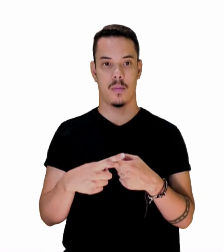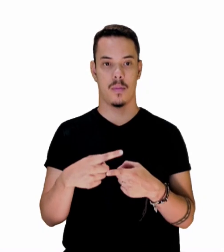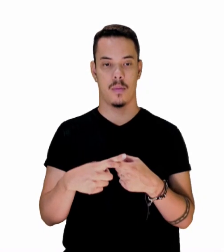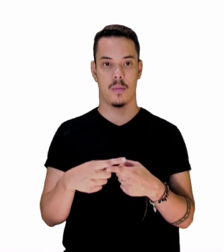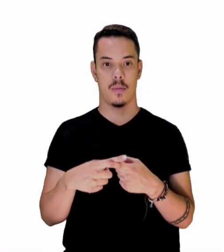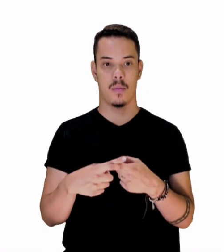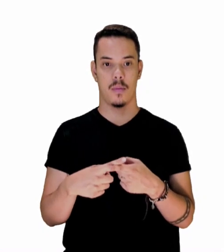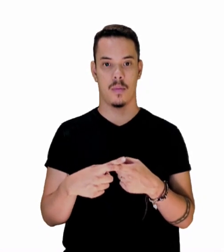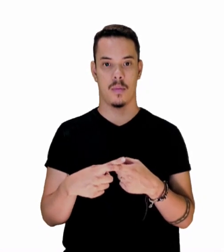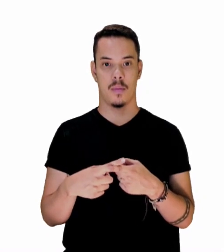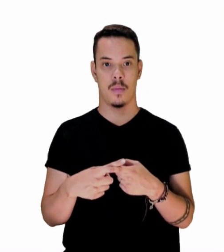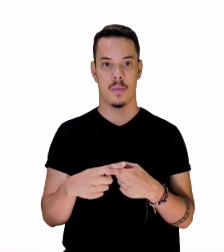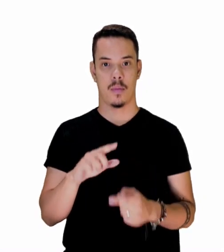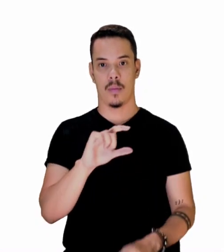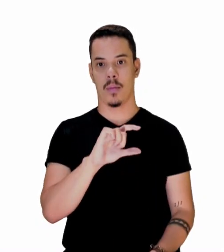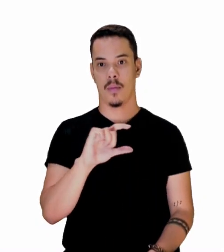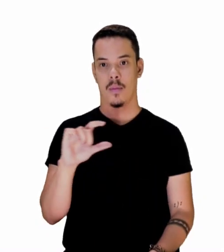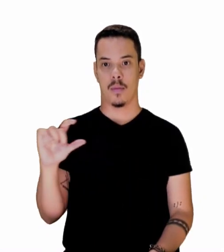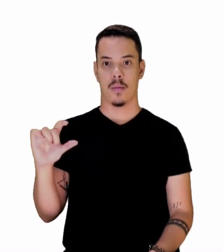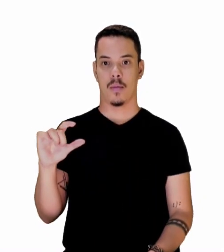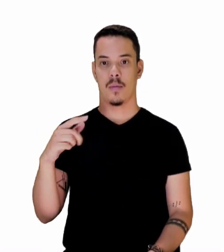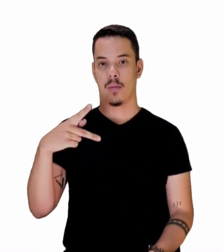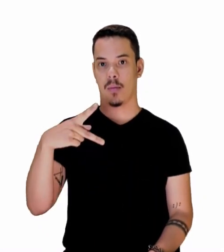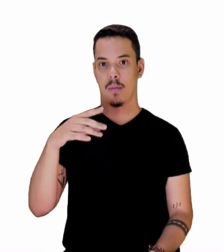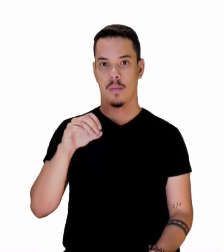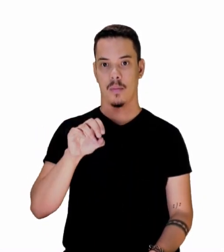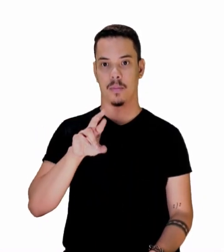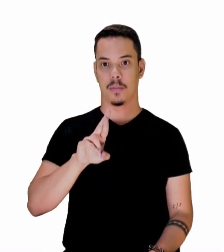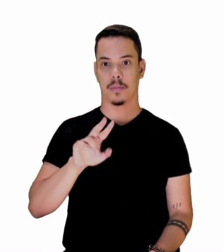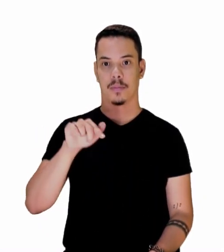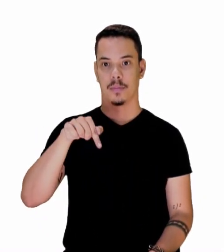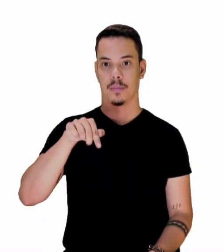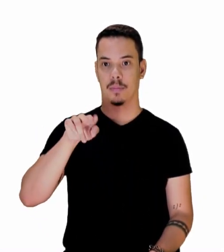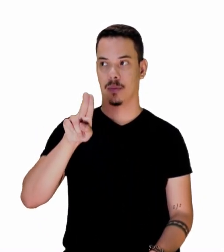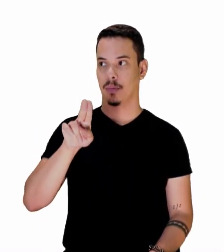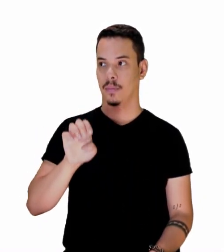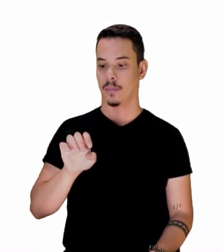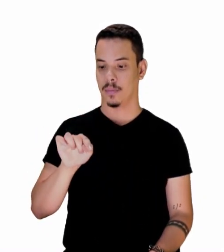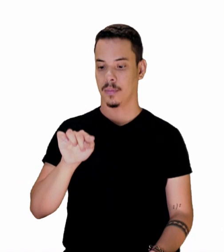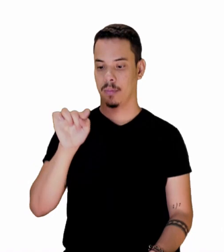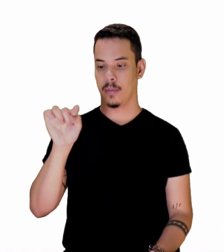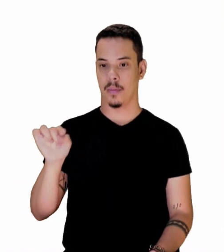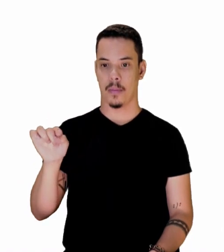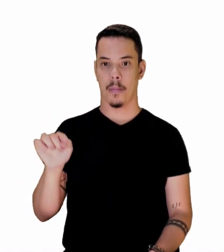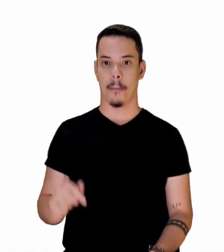assim, nesta formazinha aqui, né? Que é o porquê